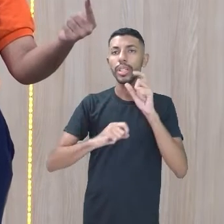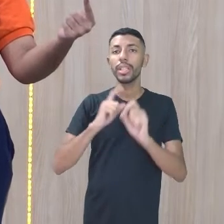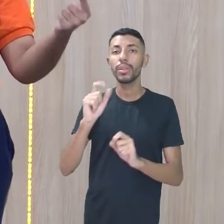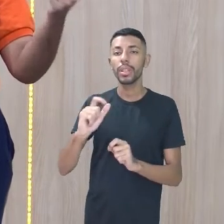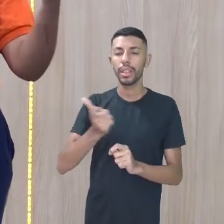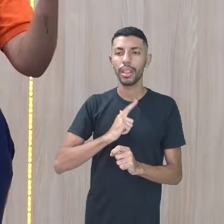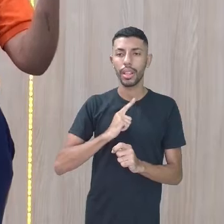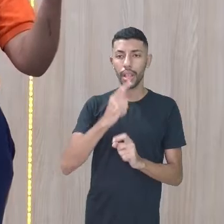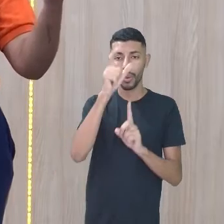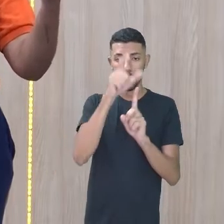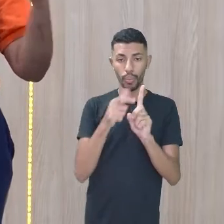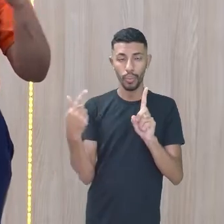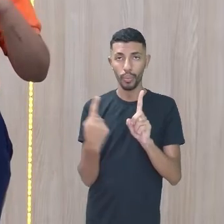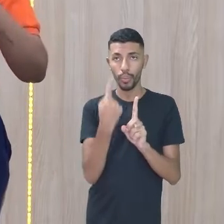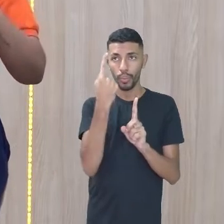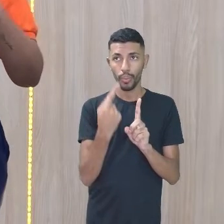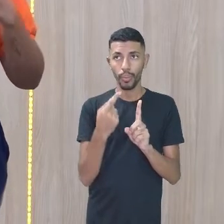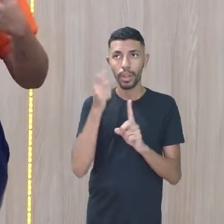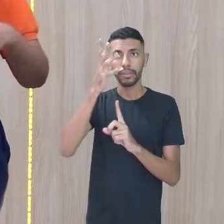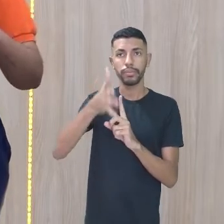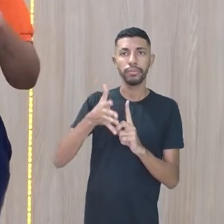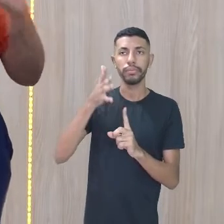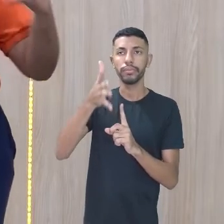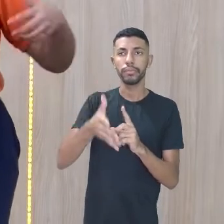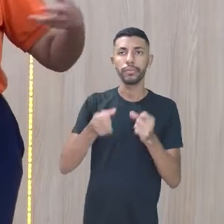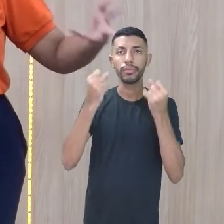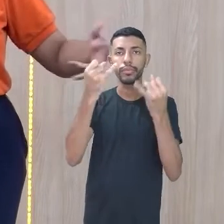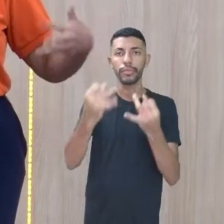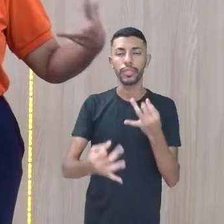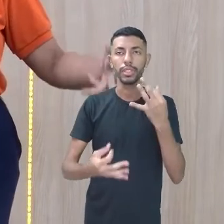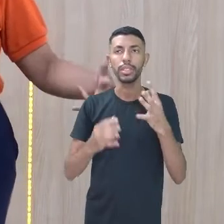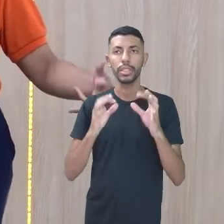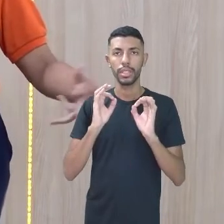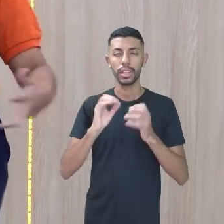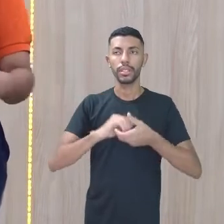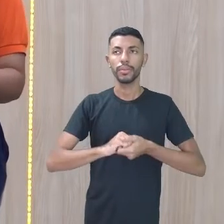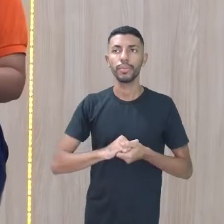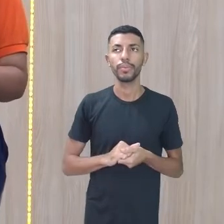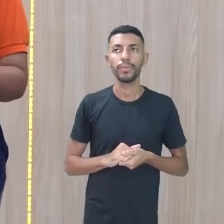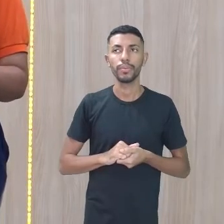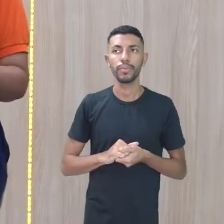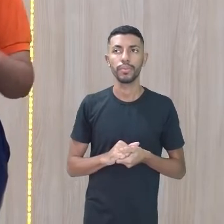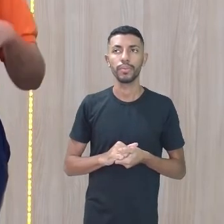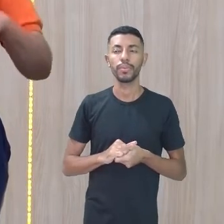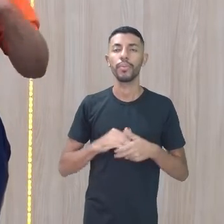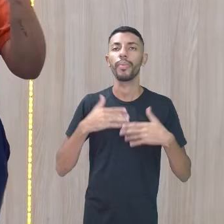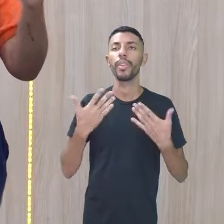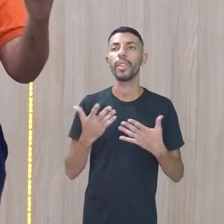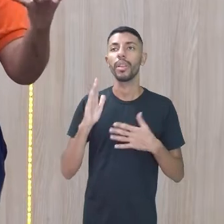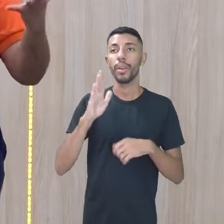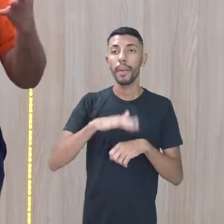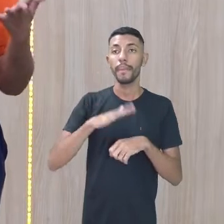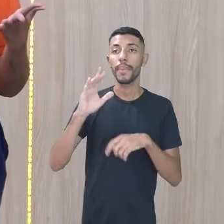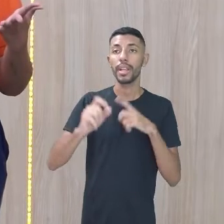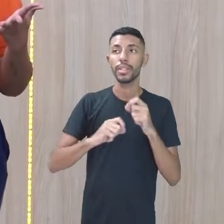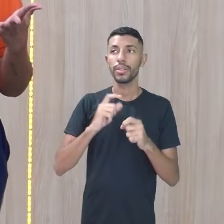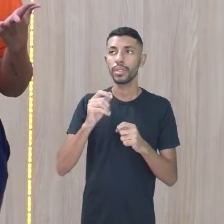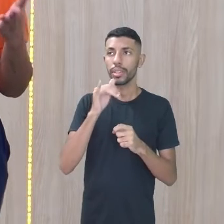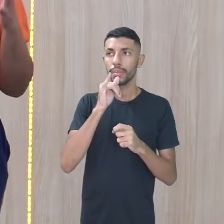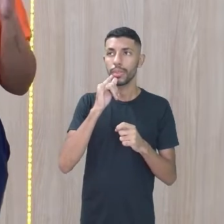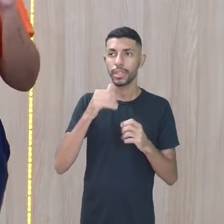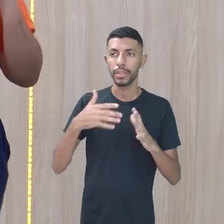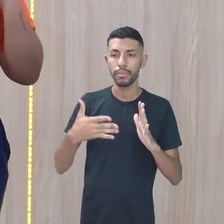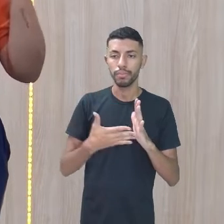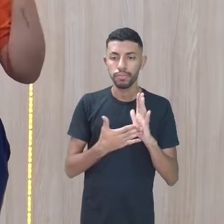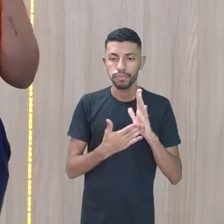palestrante falando sobre um tema. Você numa mesa redonda tem 3, 4, 5. Então, é muito mais rico nesse